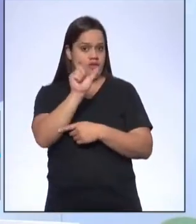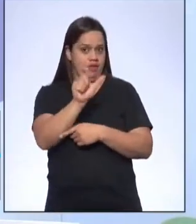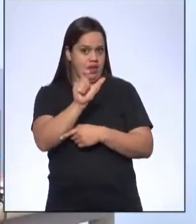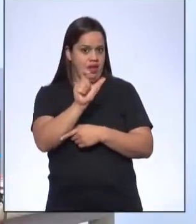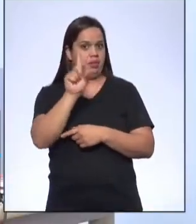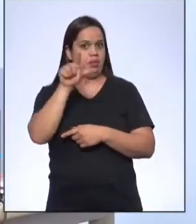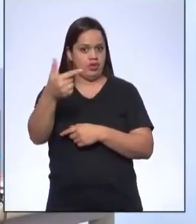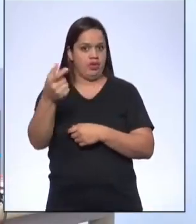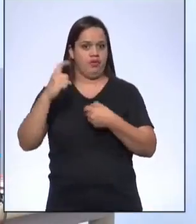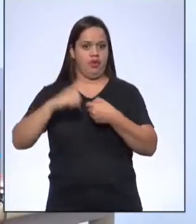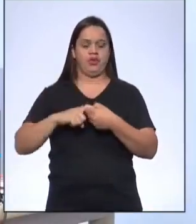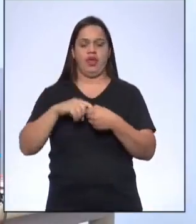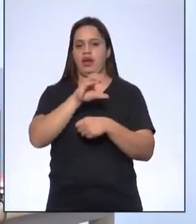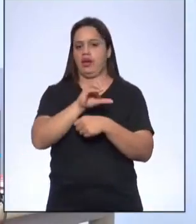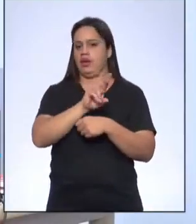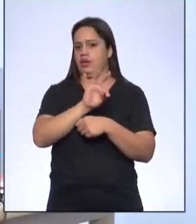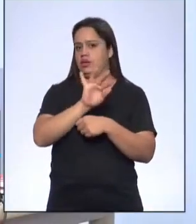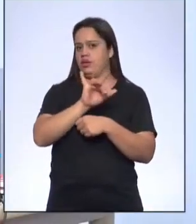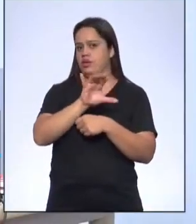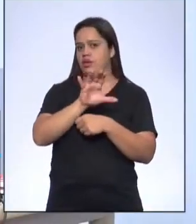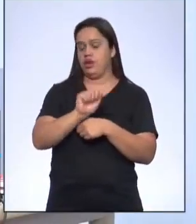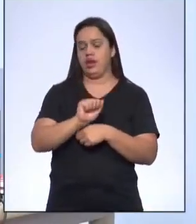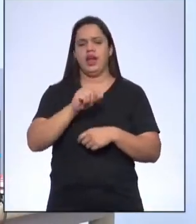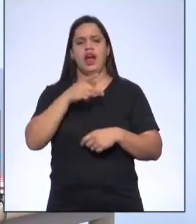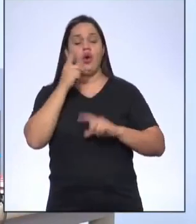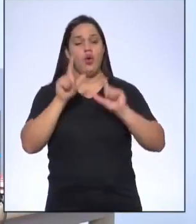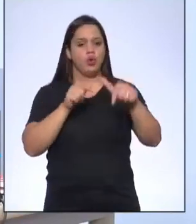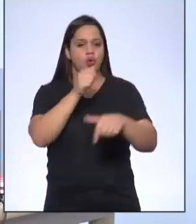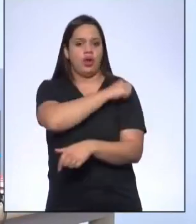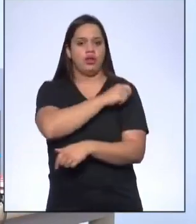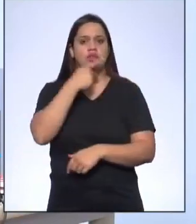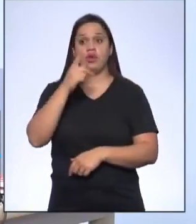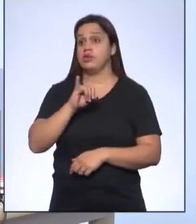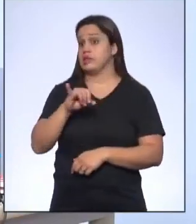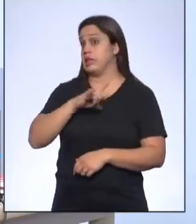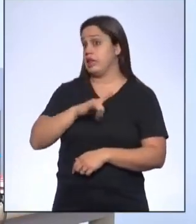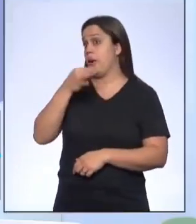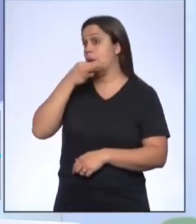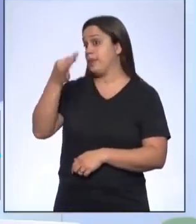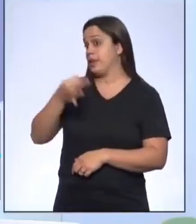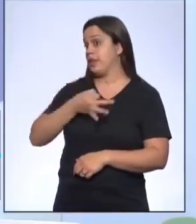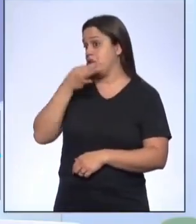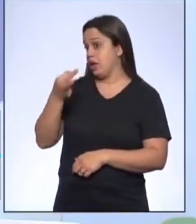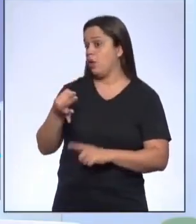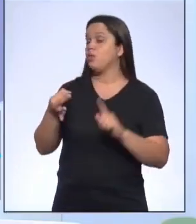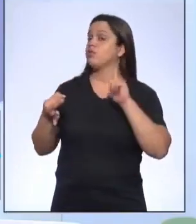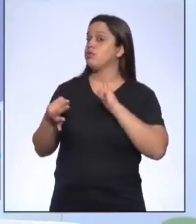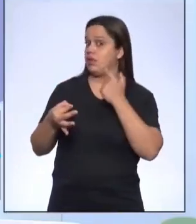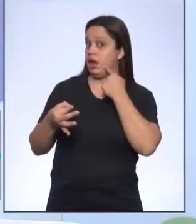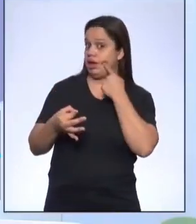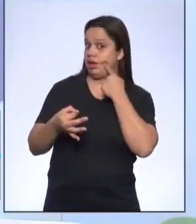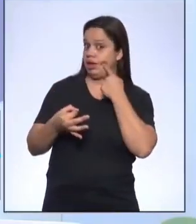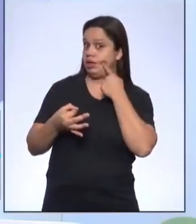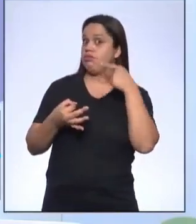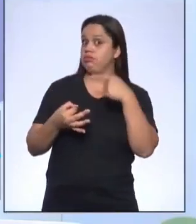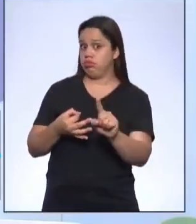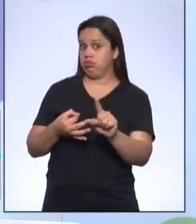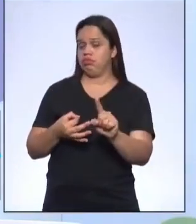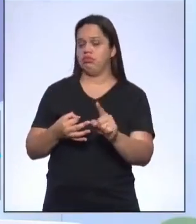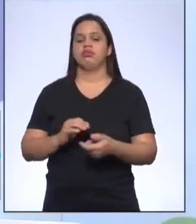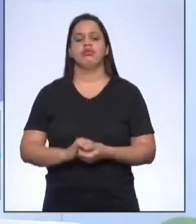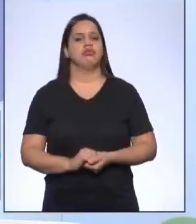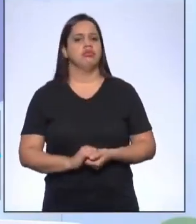peraí, o Luiz de Pereira disse, se há opinião, há crítica. Ó, se a opinião. Boa. Foi